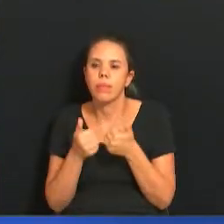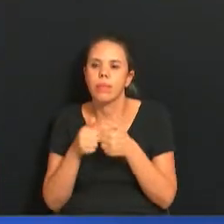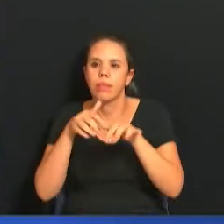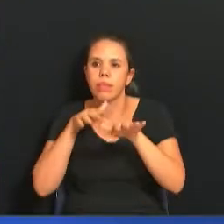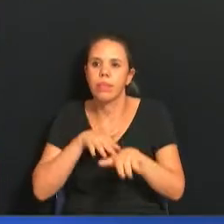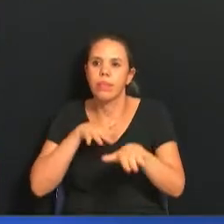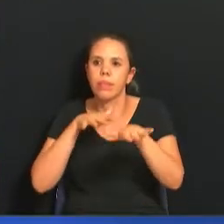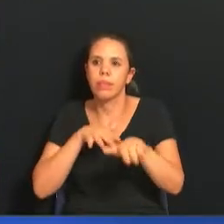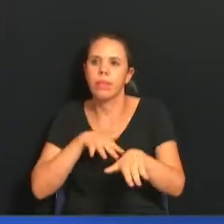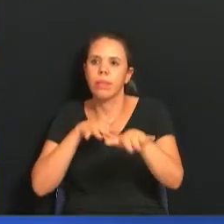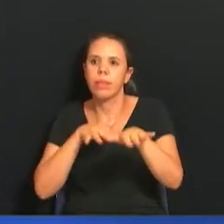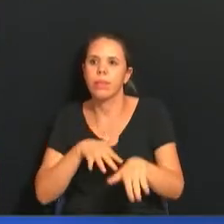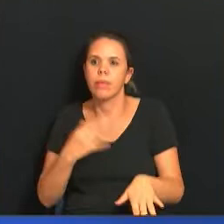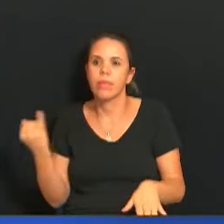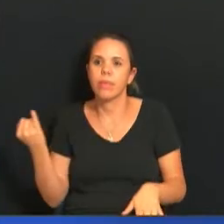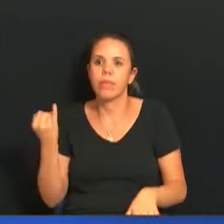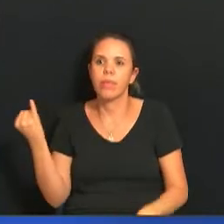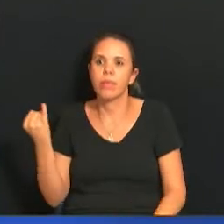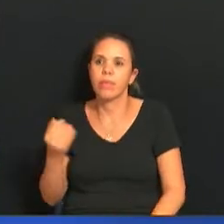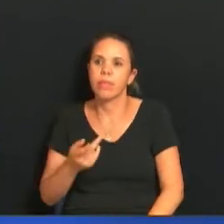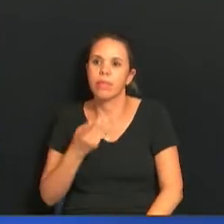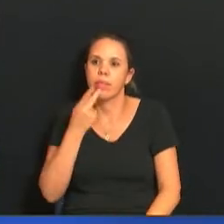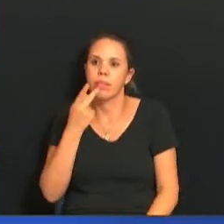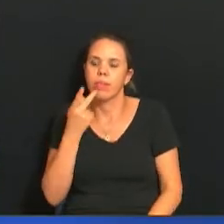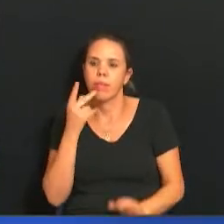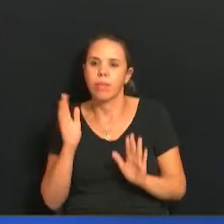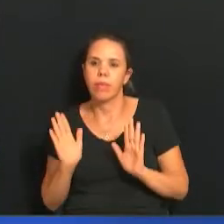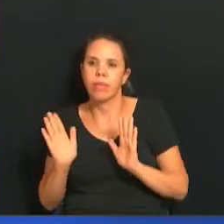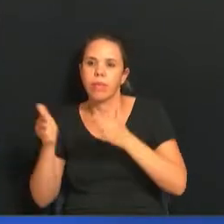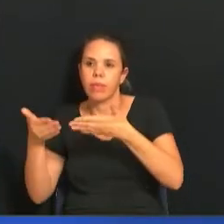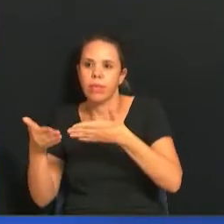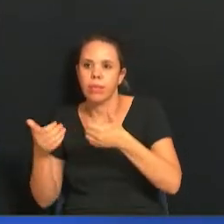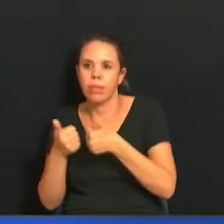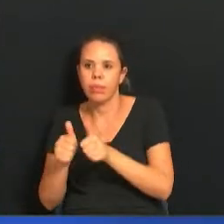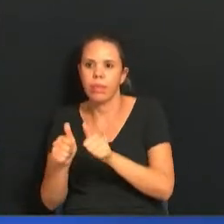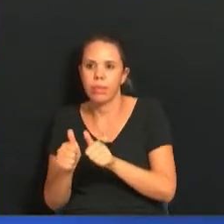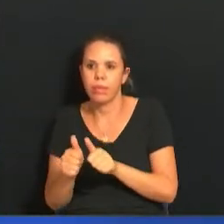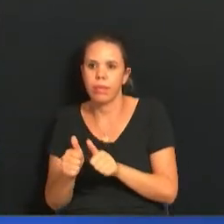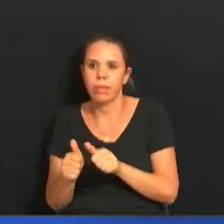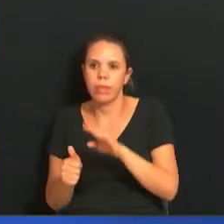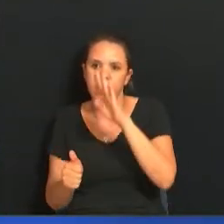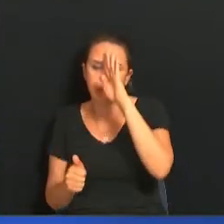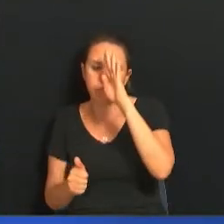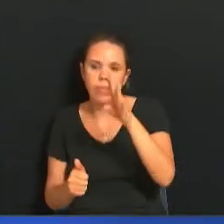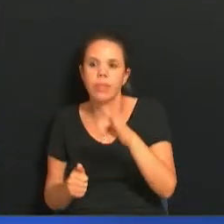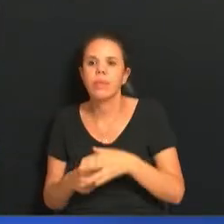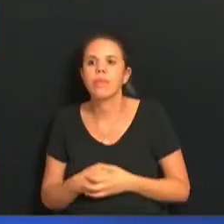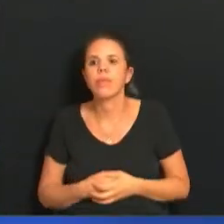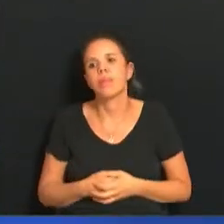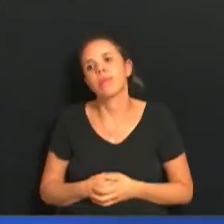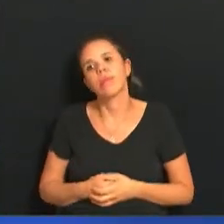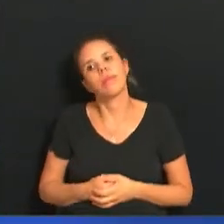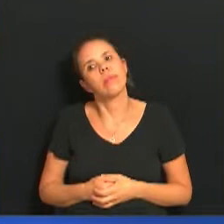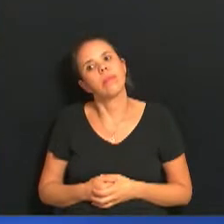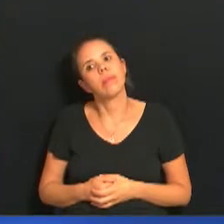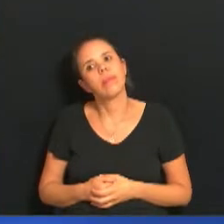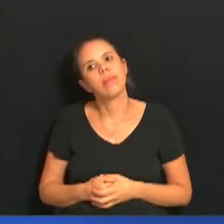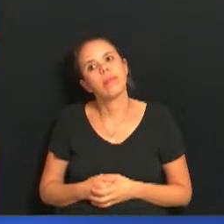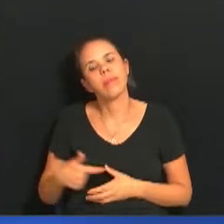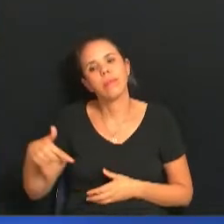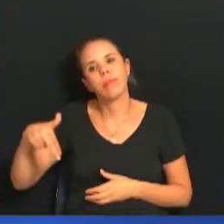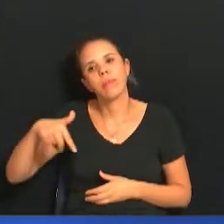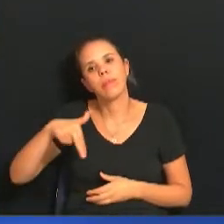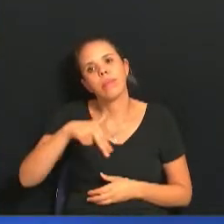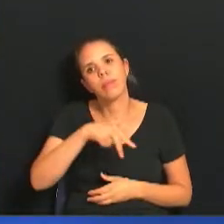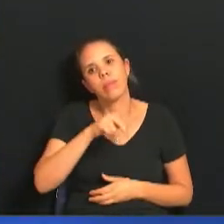Campinas. Mas é importante dizer que o foco é o transporte público, principalmente, e também nas pessoas que andam a pé, né? Mas o